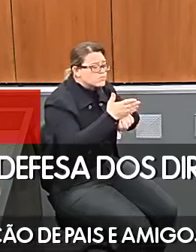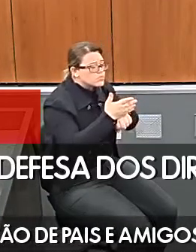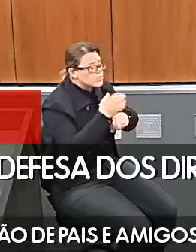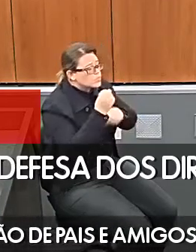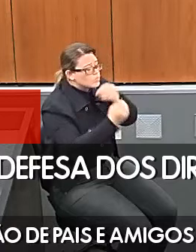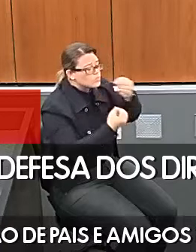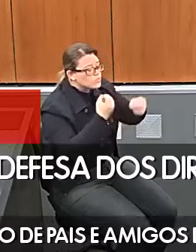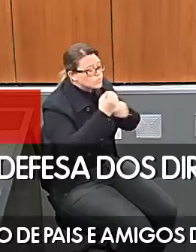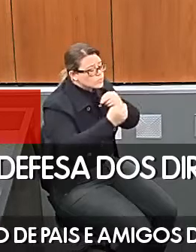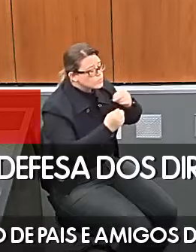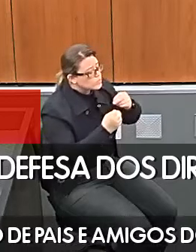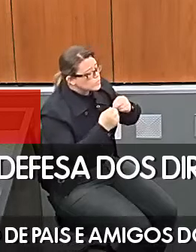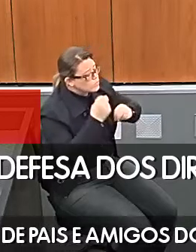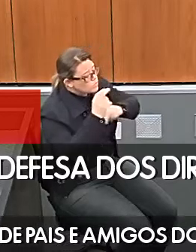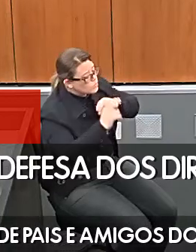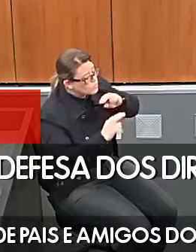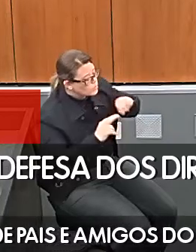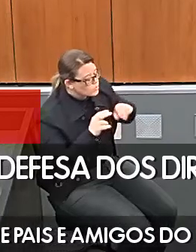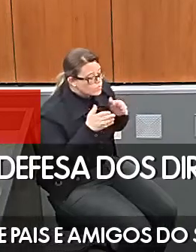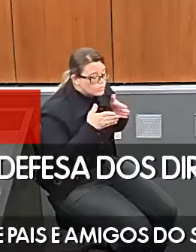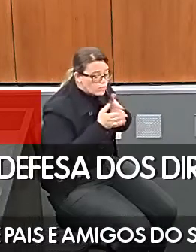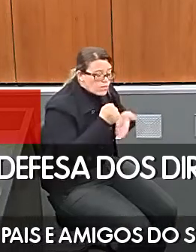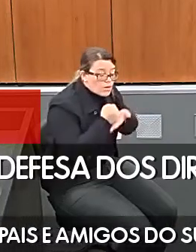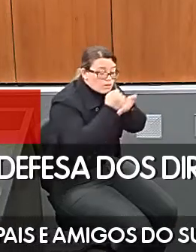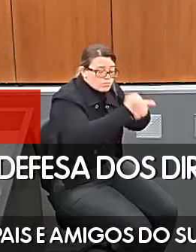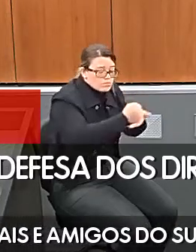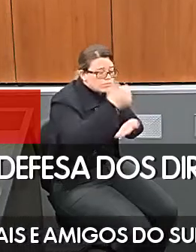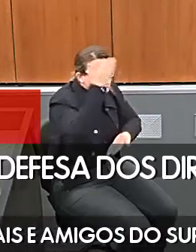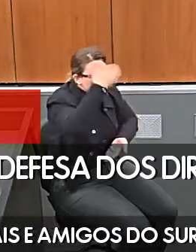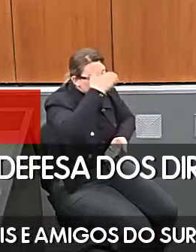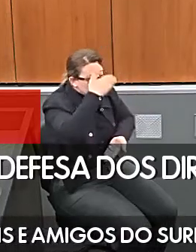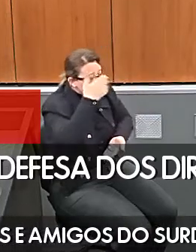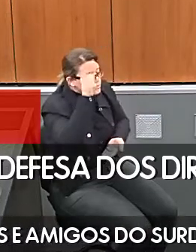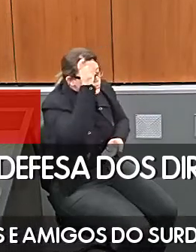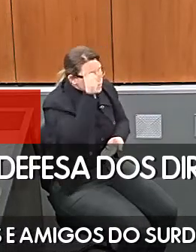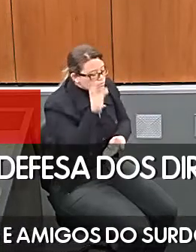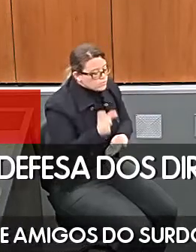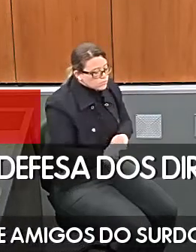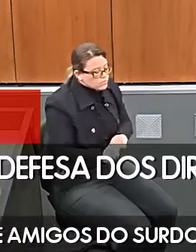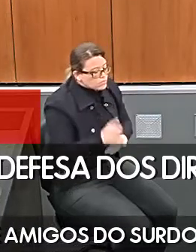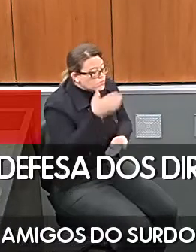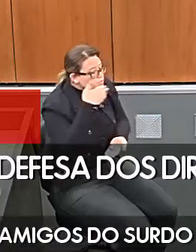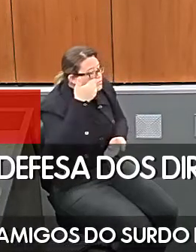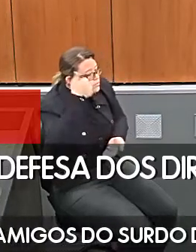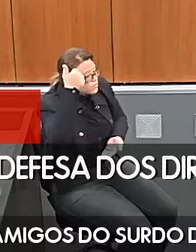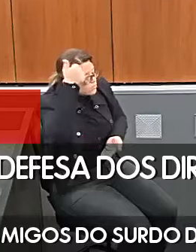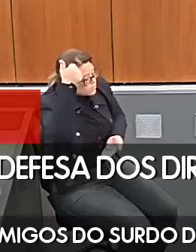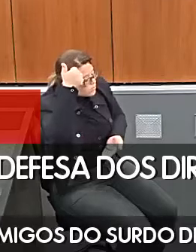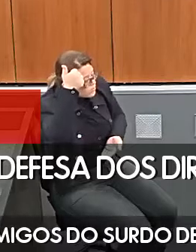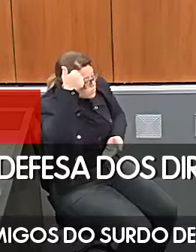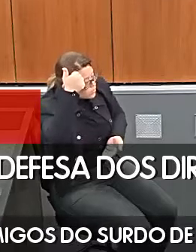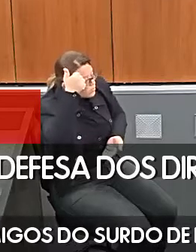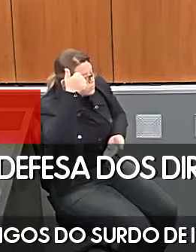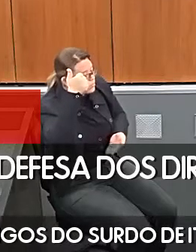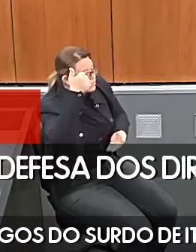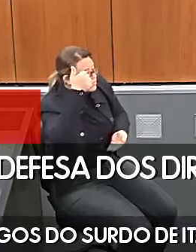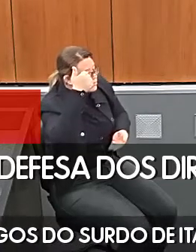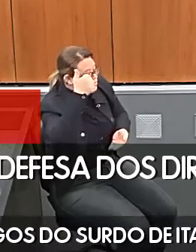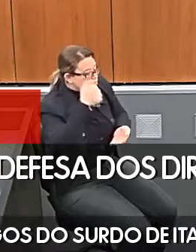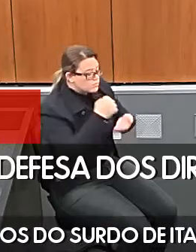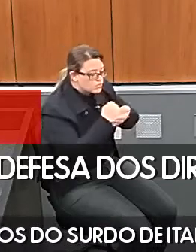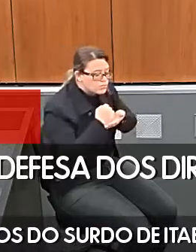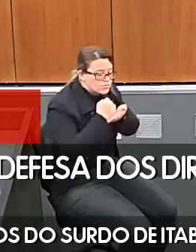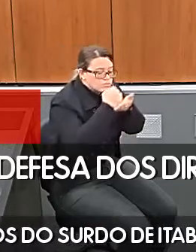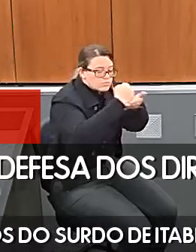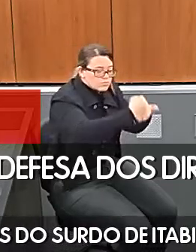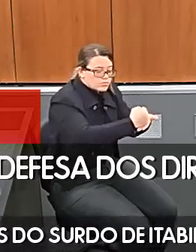no trato das pessoas. Assim, poderemos melhorar cada vez mais o atendimento, indo ao encontro das necessidades do